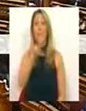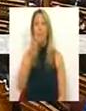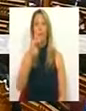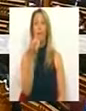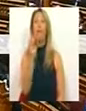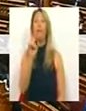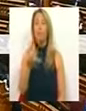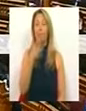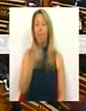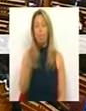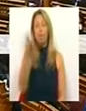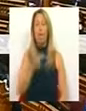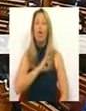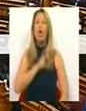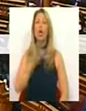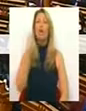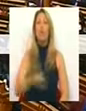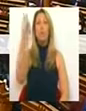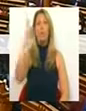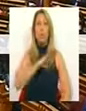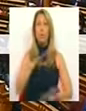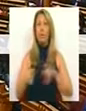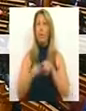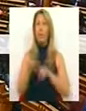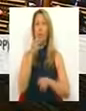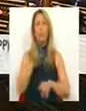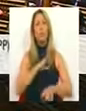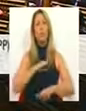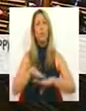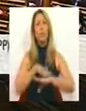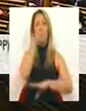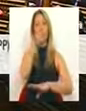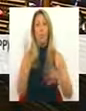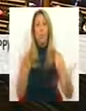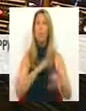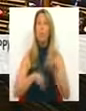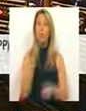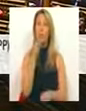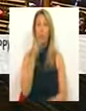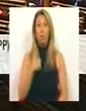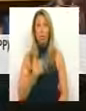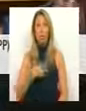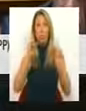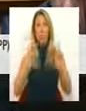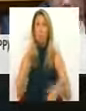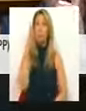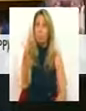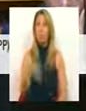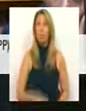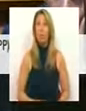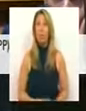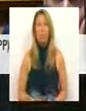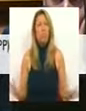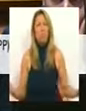Senhor Presidente, senhores deputados, senhores membros do Governo, senhor deputado, eu gostaria de começar por lhe dizer que